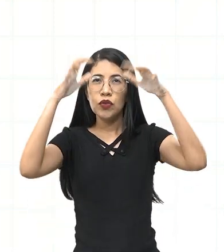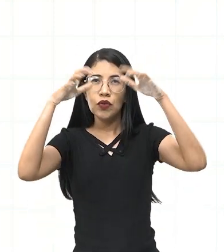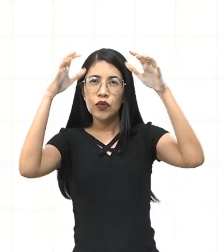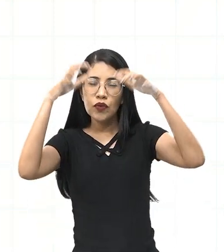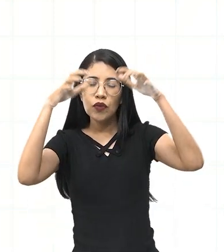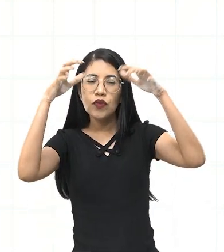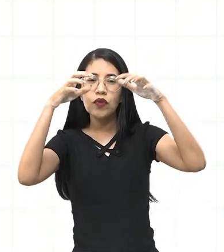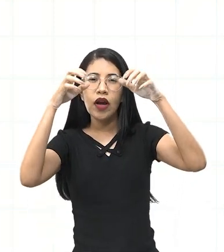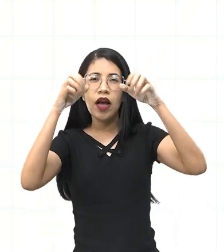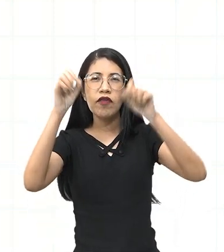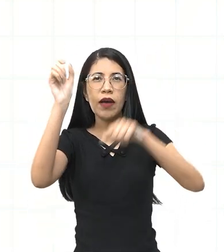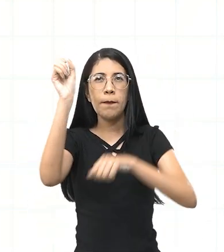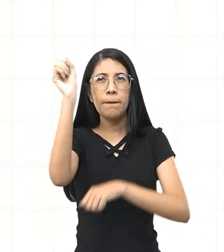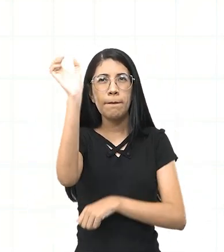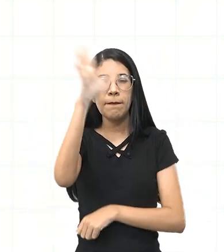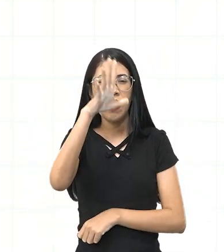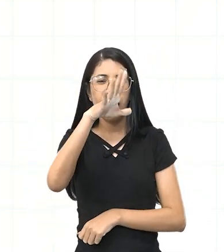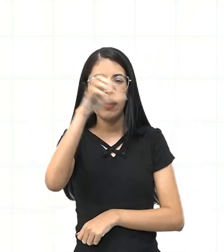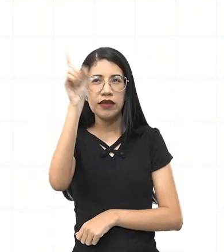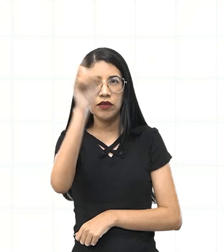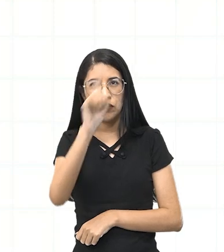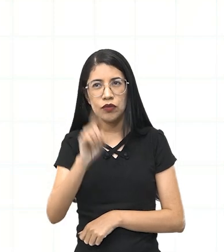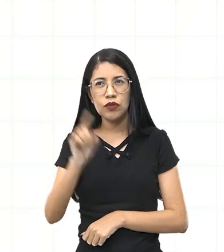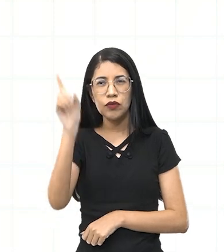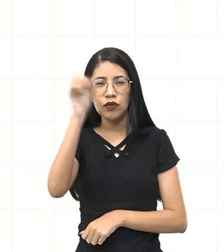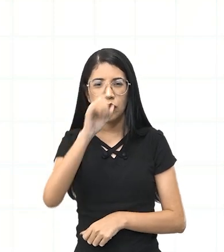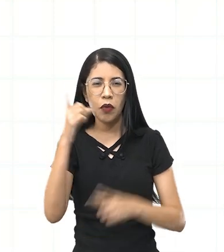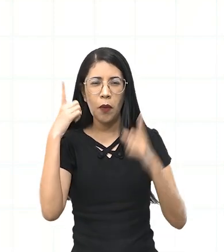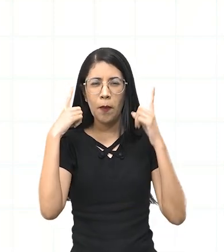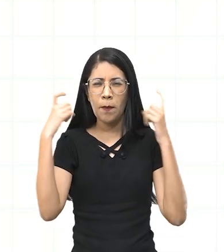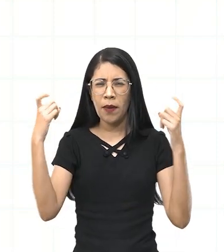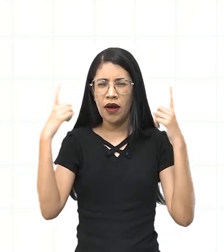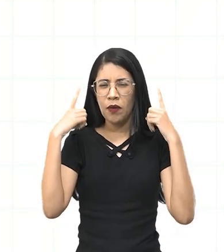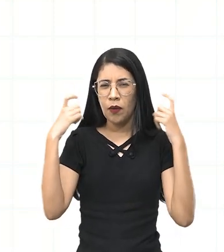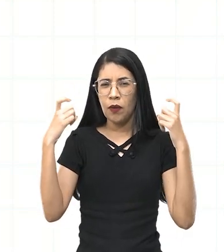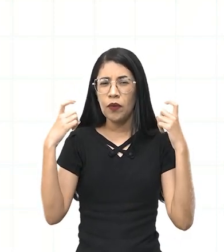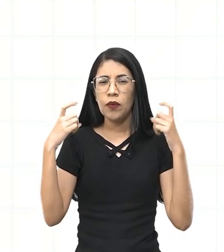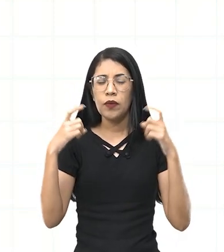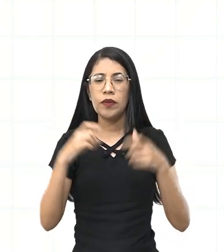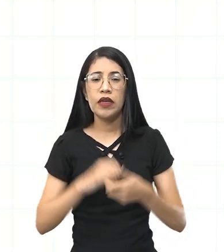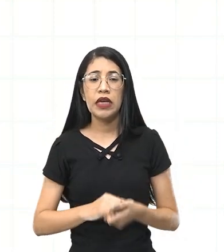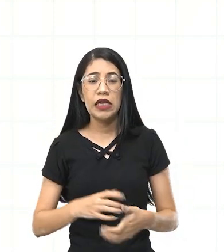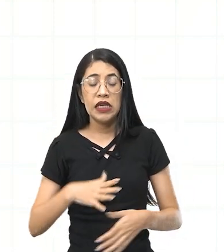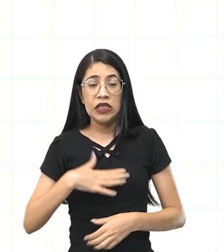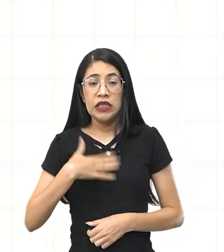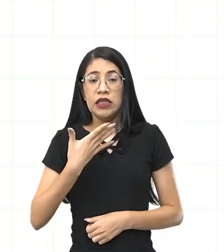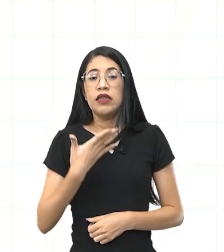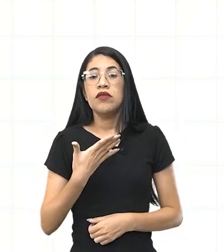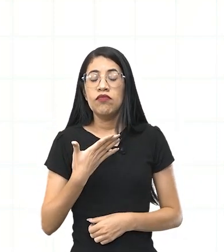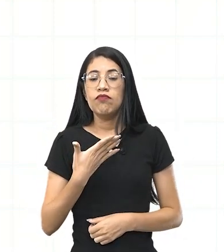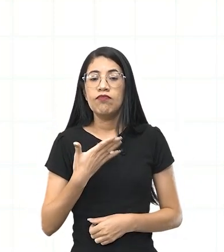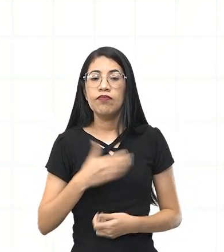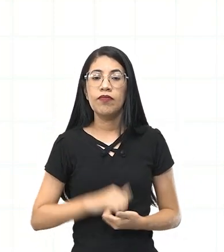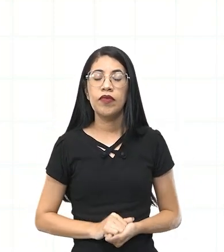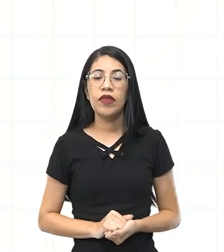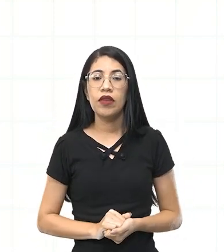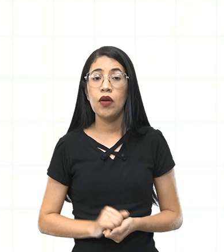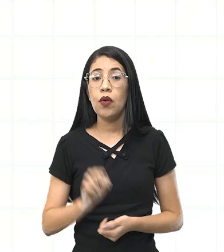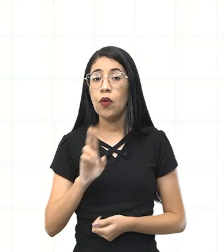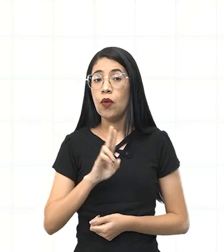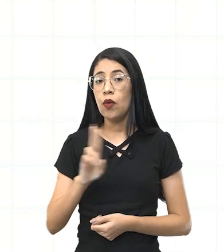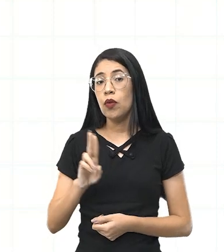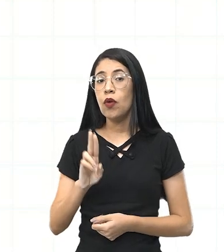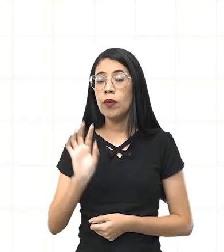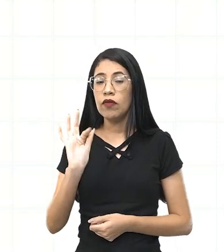Aí vem um clarão bem forte, seguido de um barulho enorme, e a gente toma o maior susto. O nome